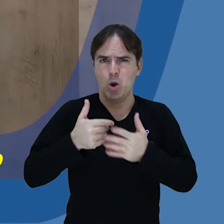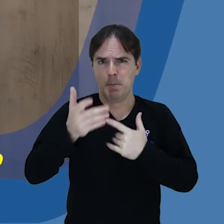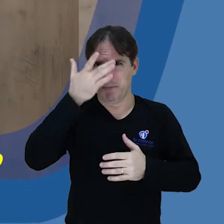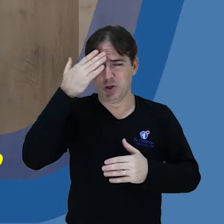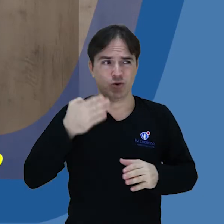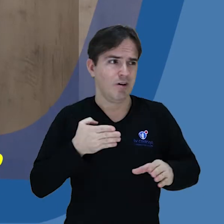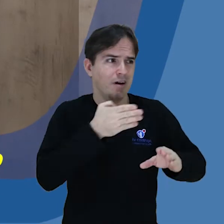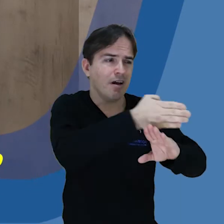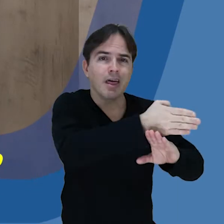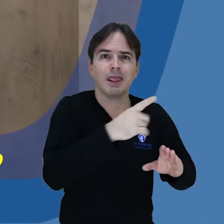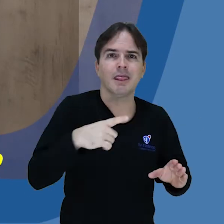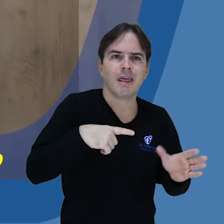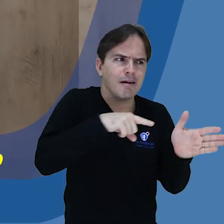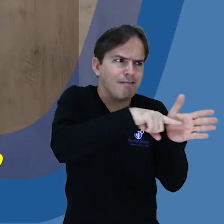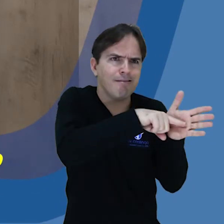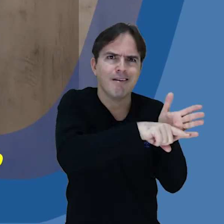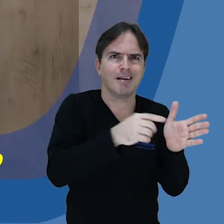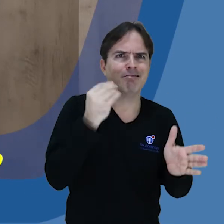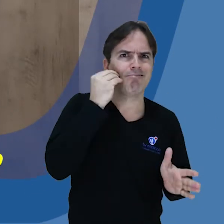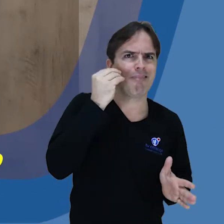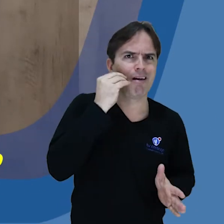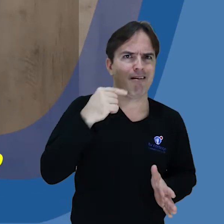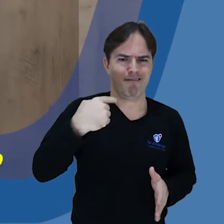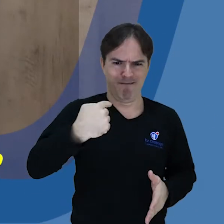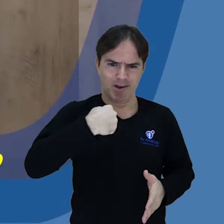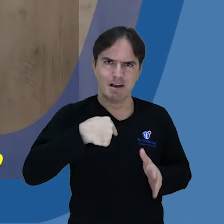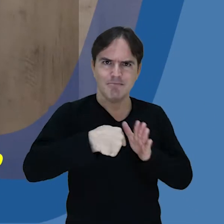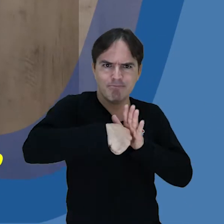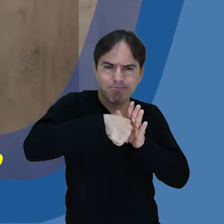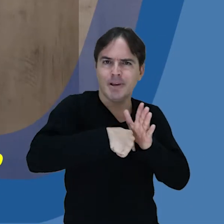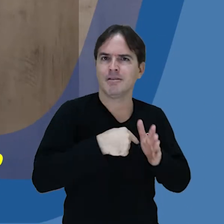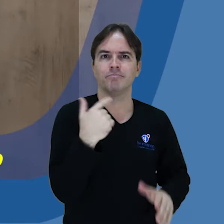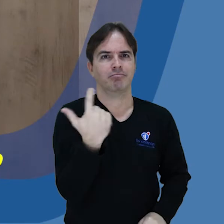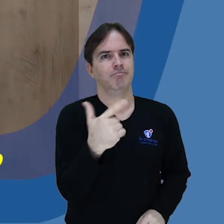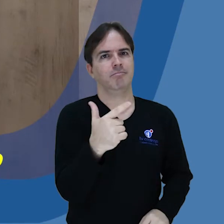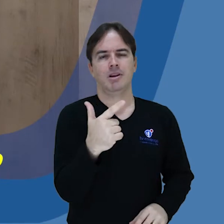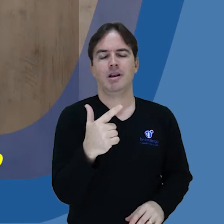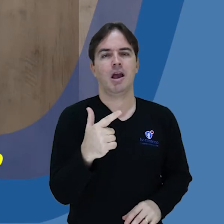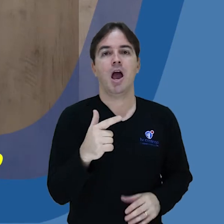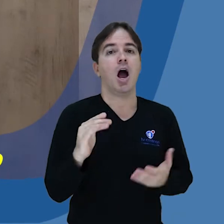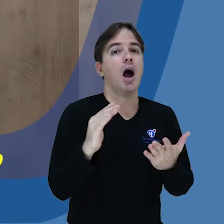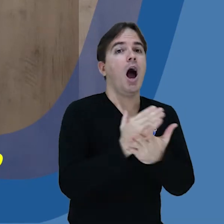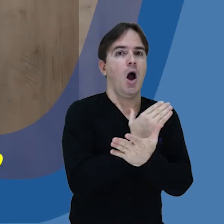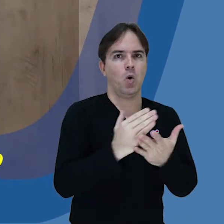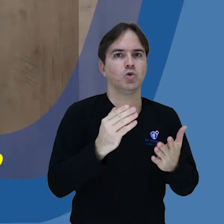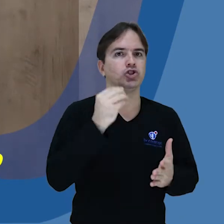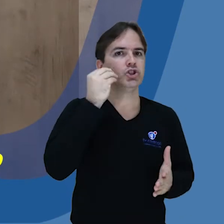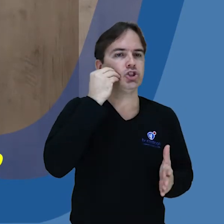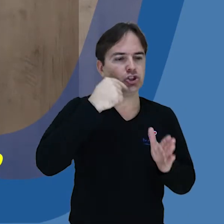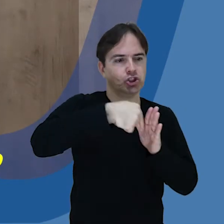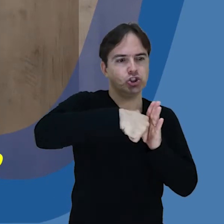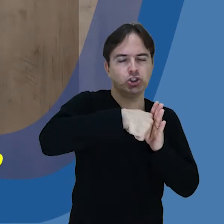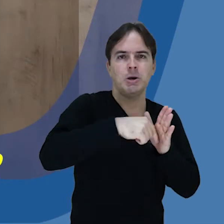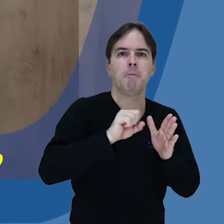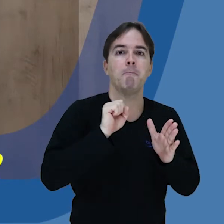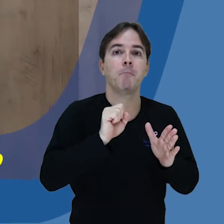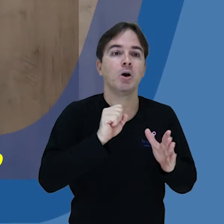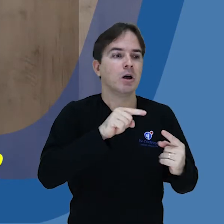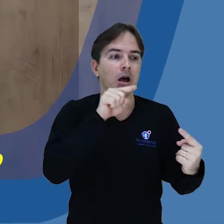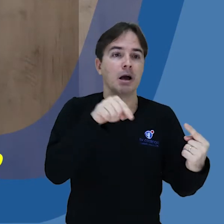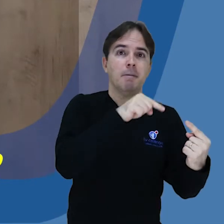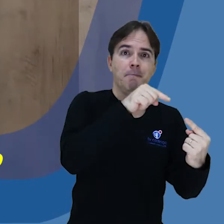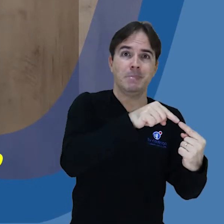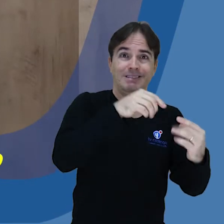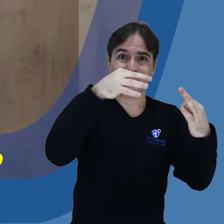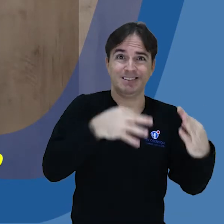tossindo, ou com coriza, ou espirrando, ou com febre. Tem alguns testes que estão sendo feitos, mas são mais específicos para as